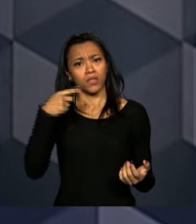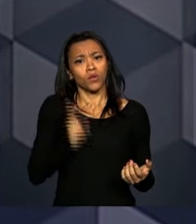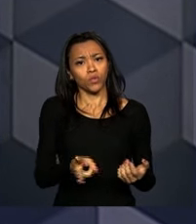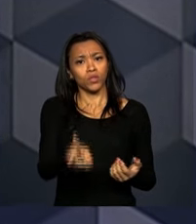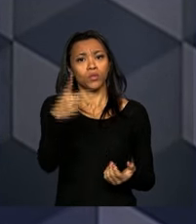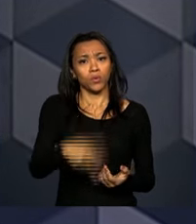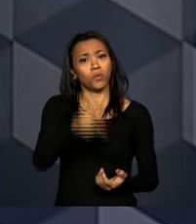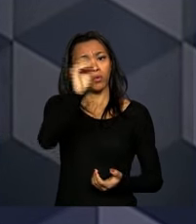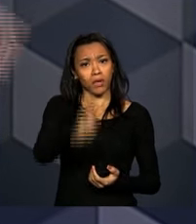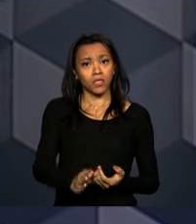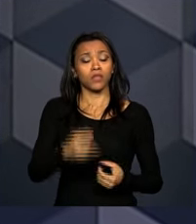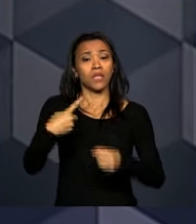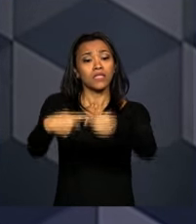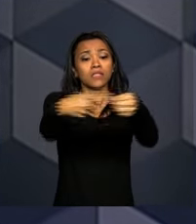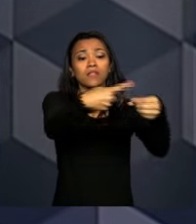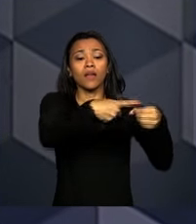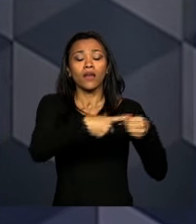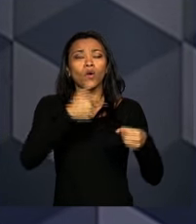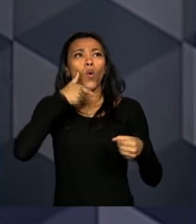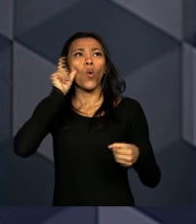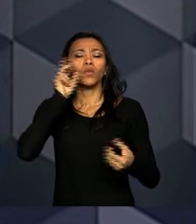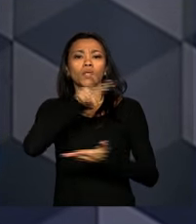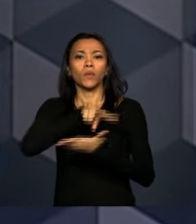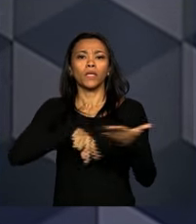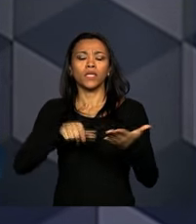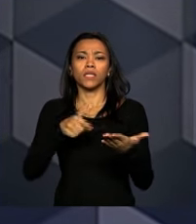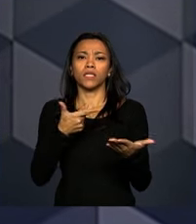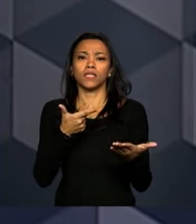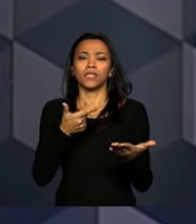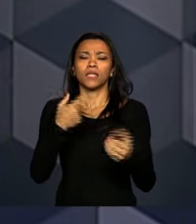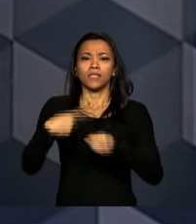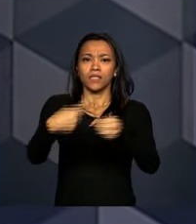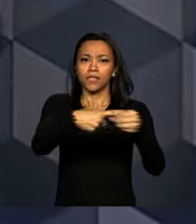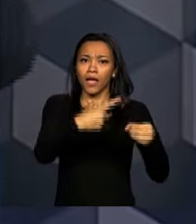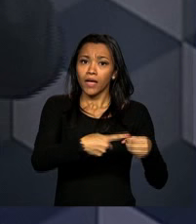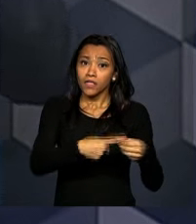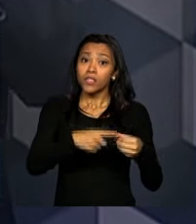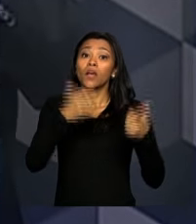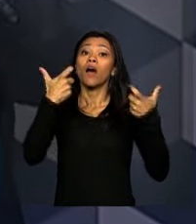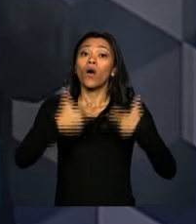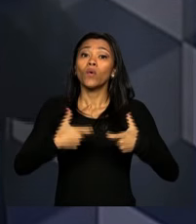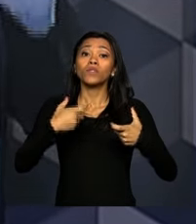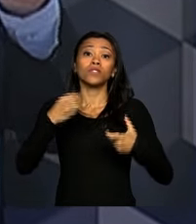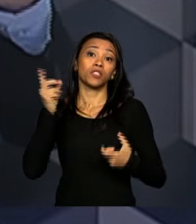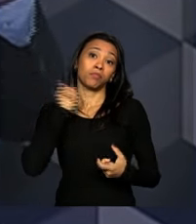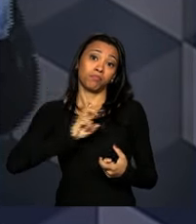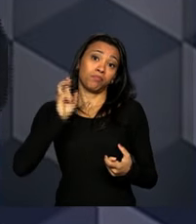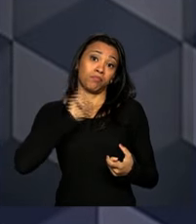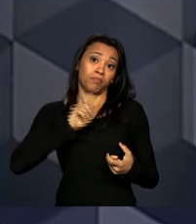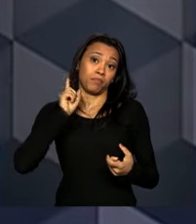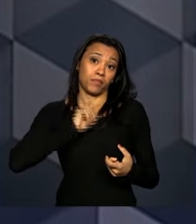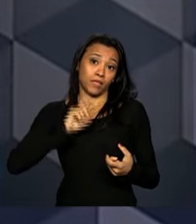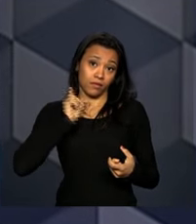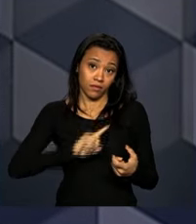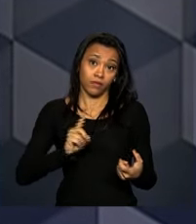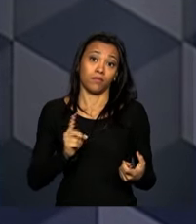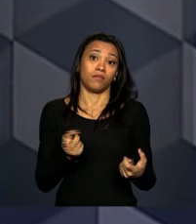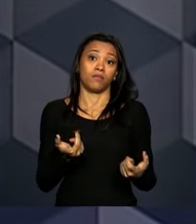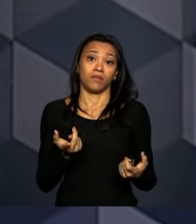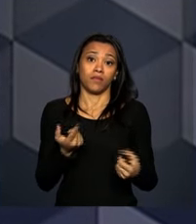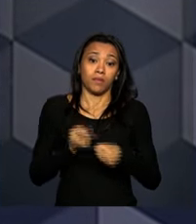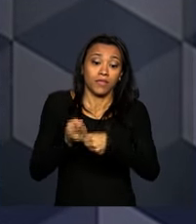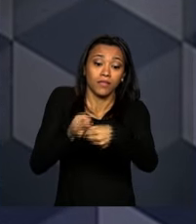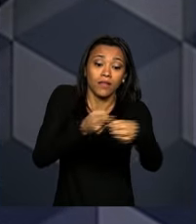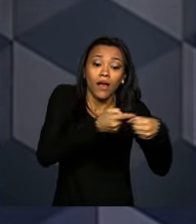Brasil, sobre as nossas cidades. Ainda ontem eu li uma reportagem sobre isso nas cidades médias de Minas. Nem é mais Belo Horizonte. A reportagem